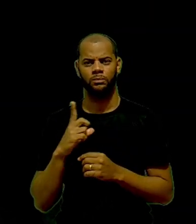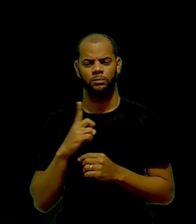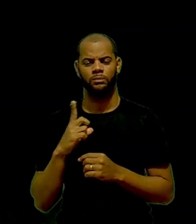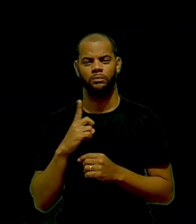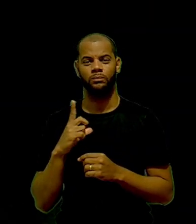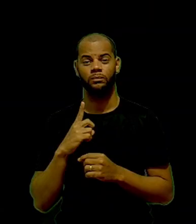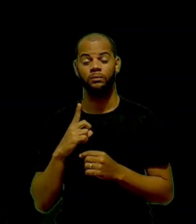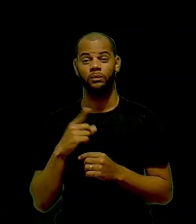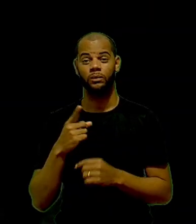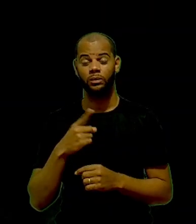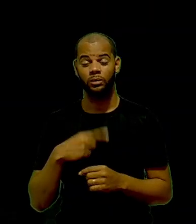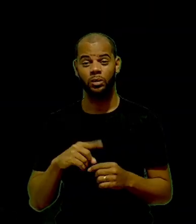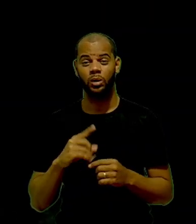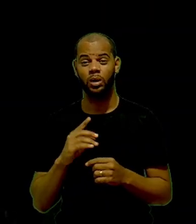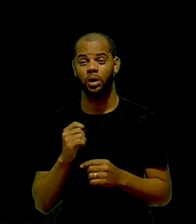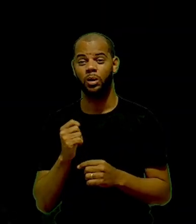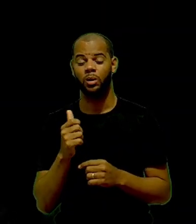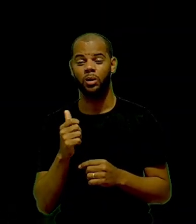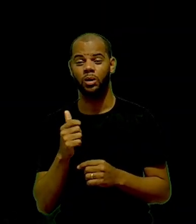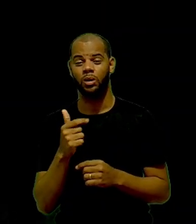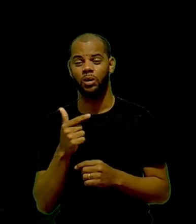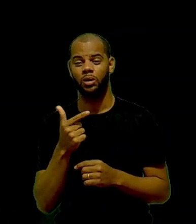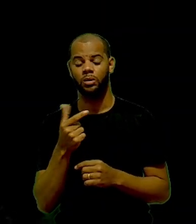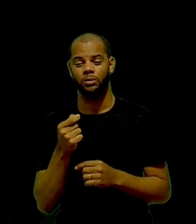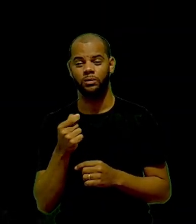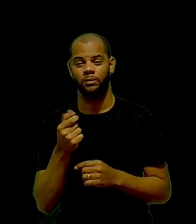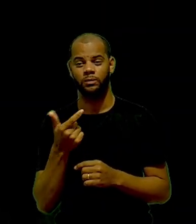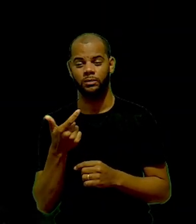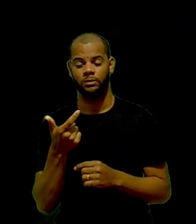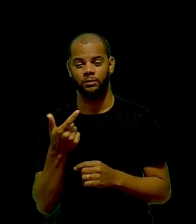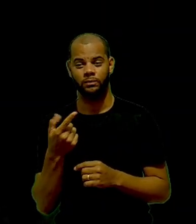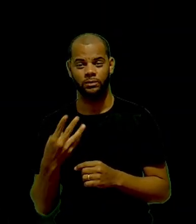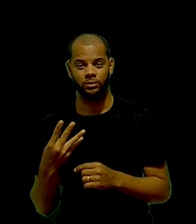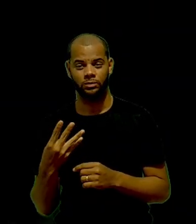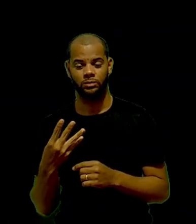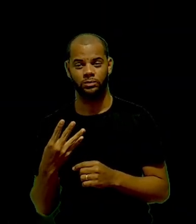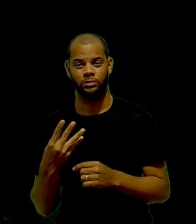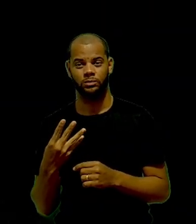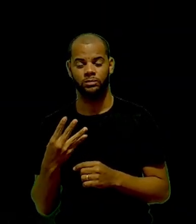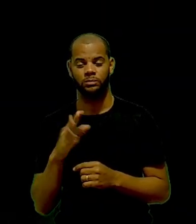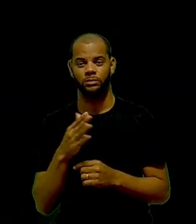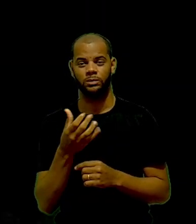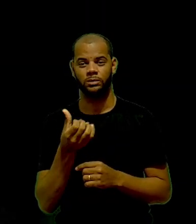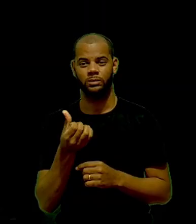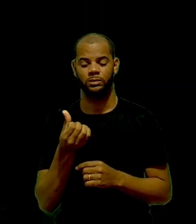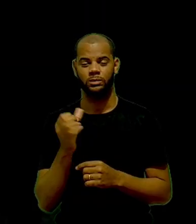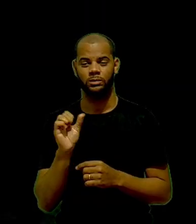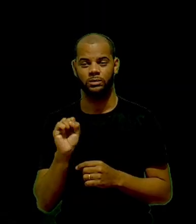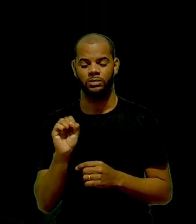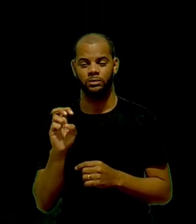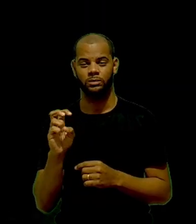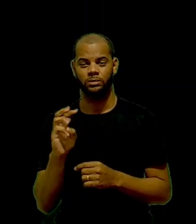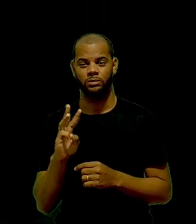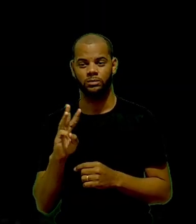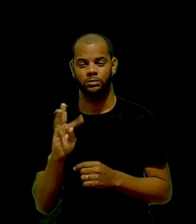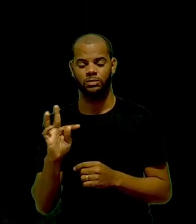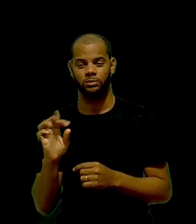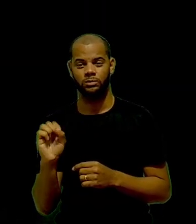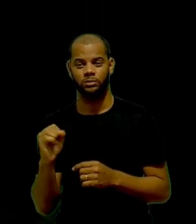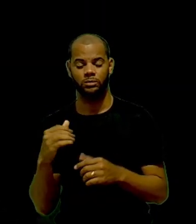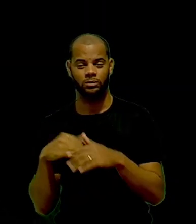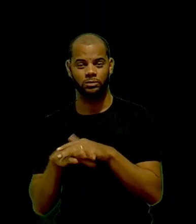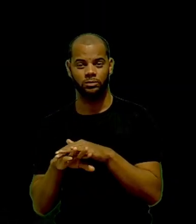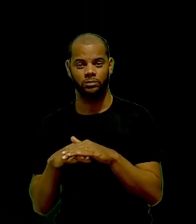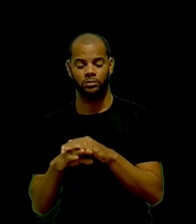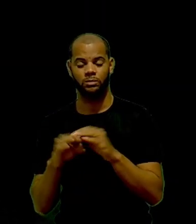Nós estamos chegando, no final de 2024, em 685 megawatts-horas instalados no